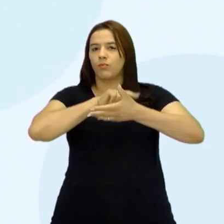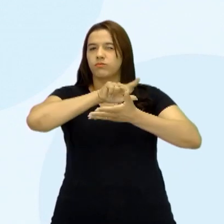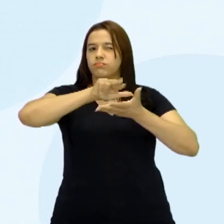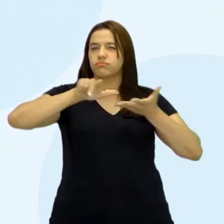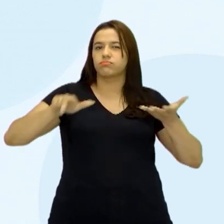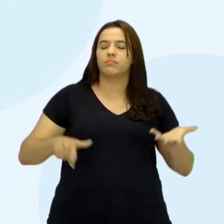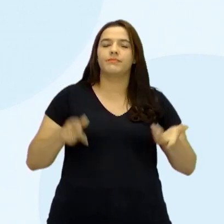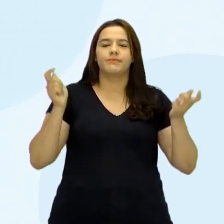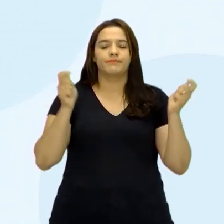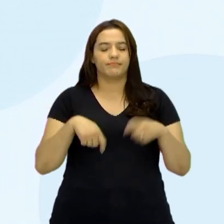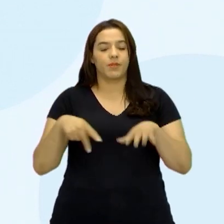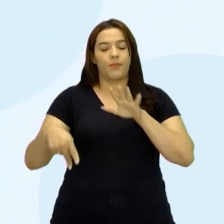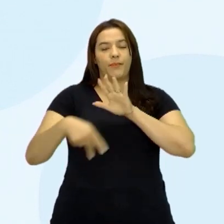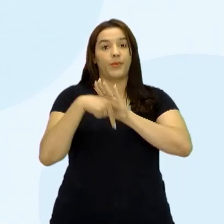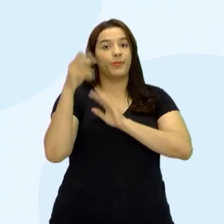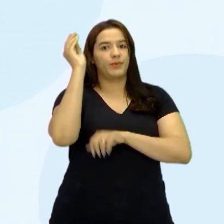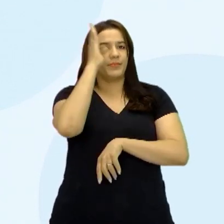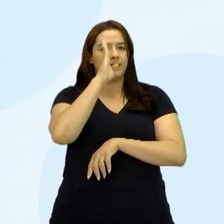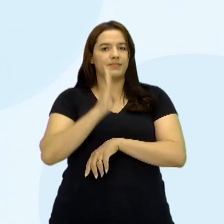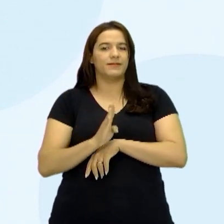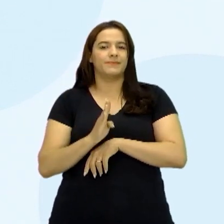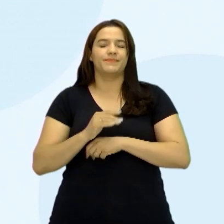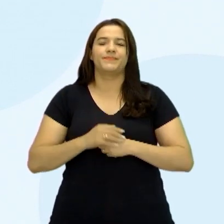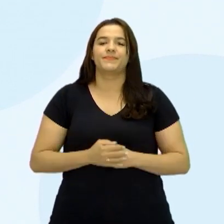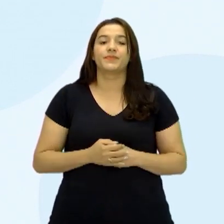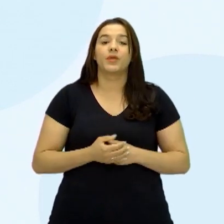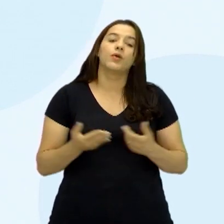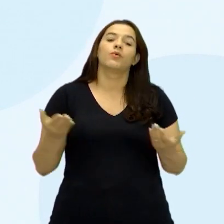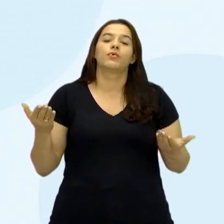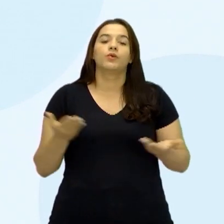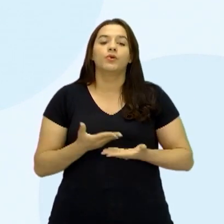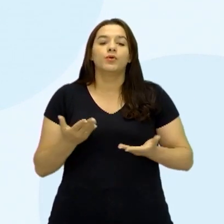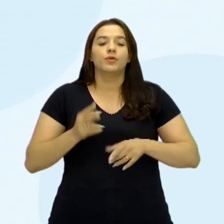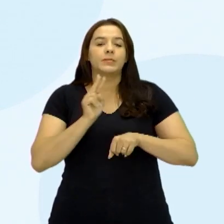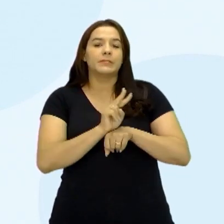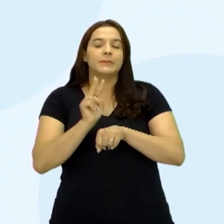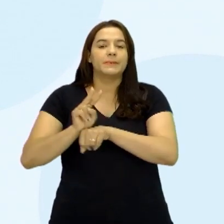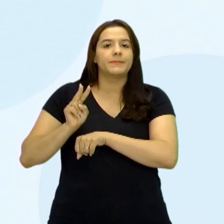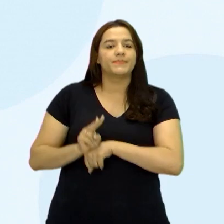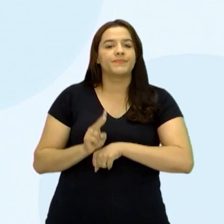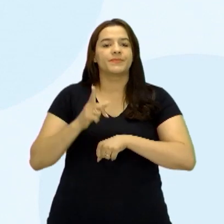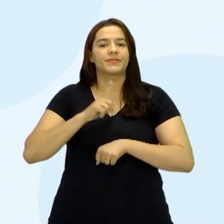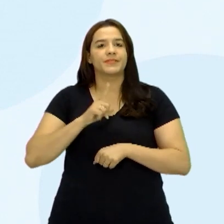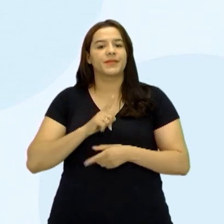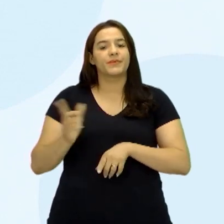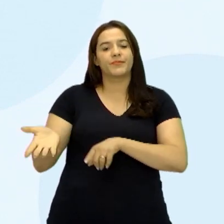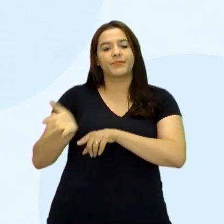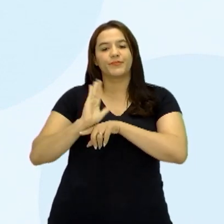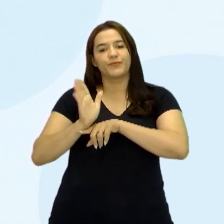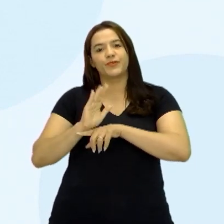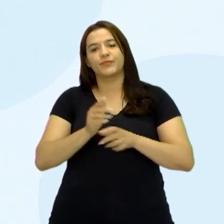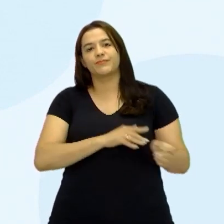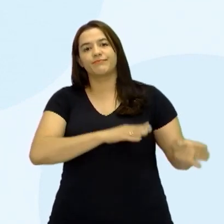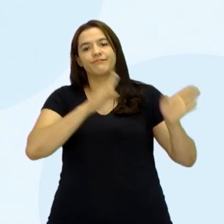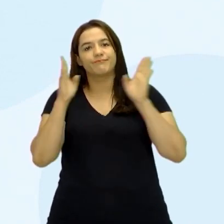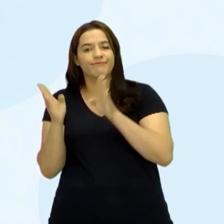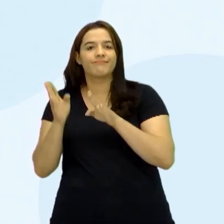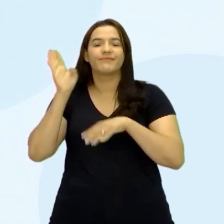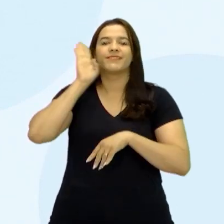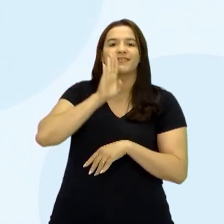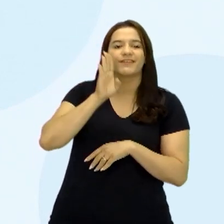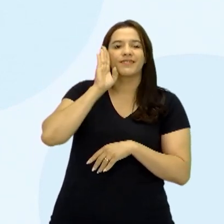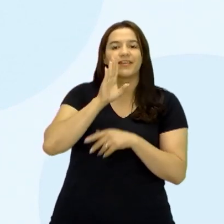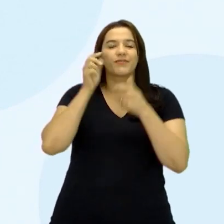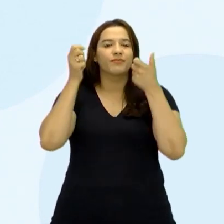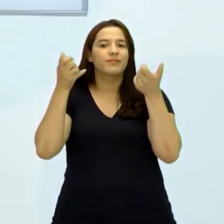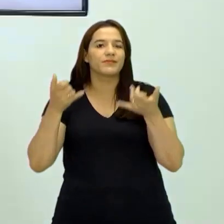biodiversidade brasileira, tá certo? E aí, falando sobre unidades de conservação e biodiversidade, nós vamos ver um vídeo legal falando